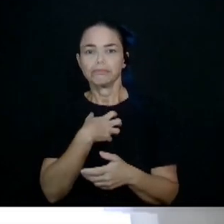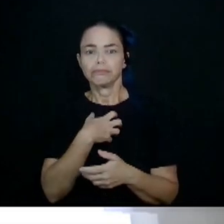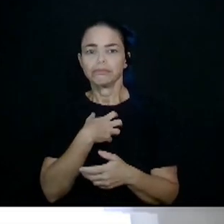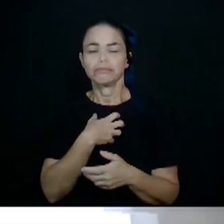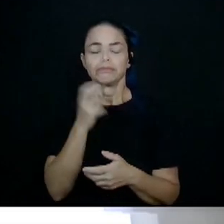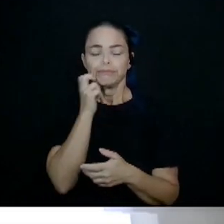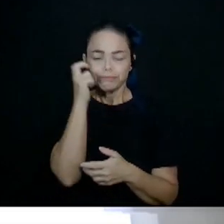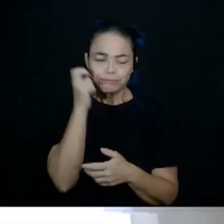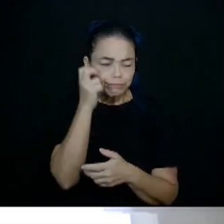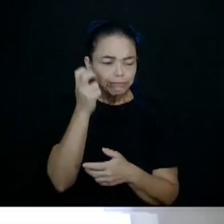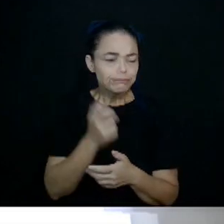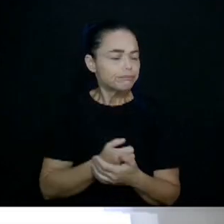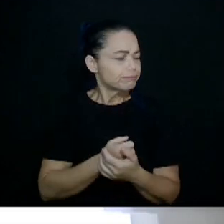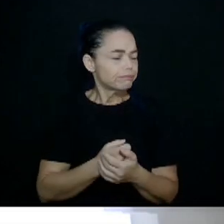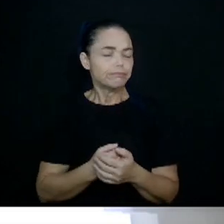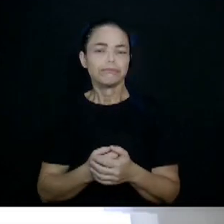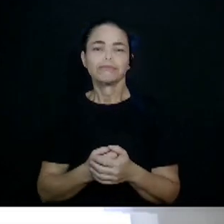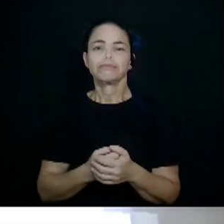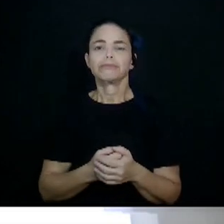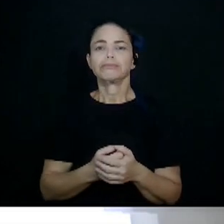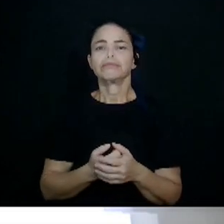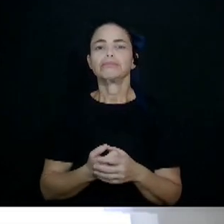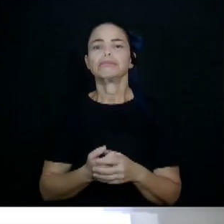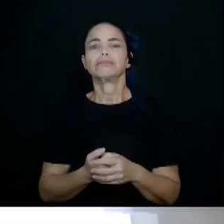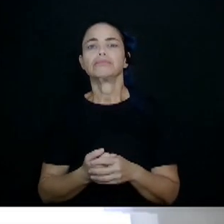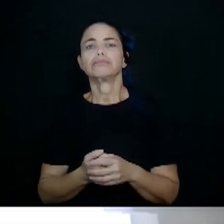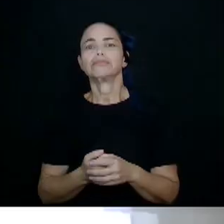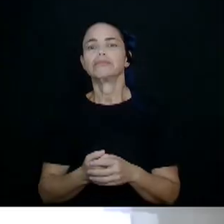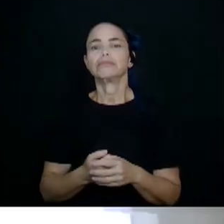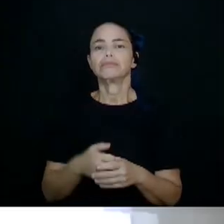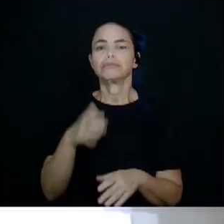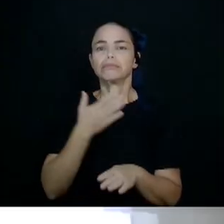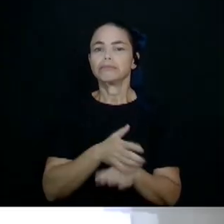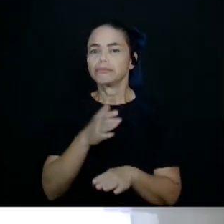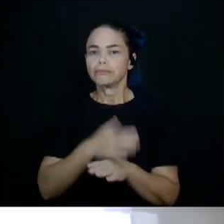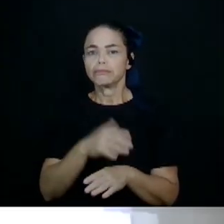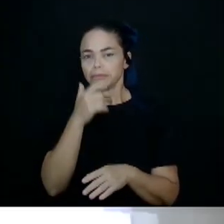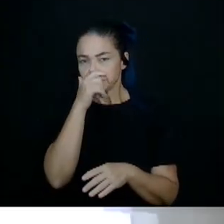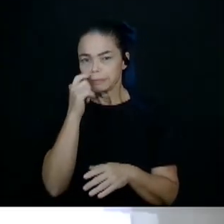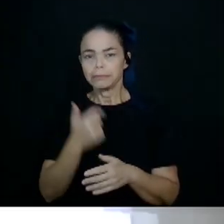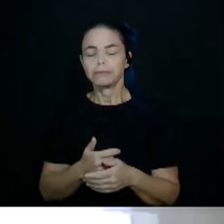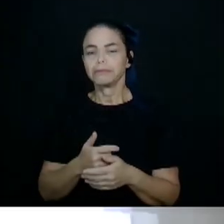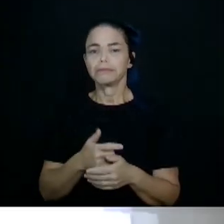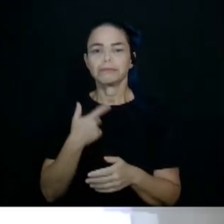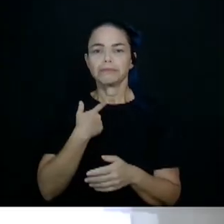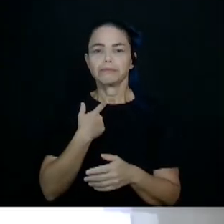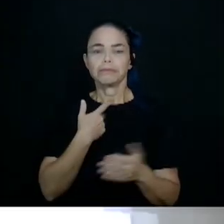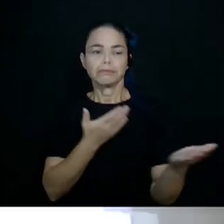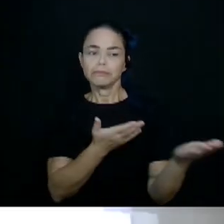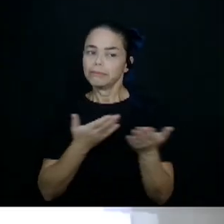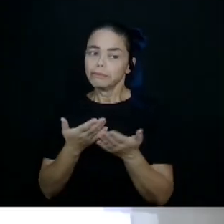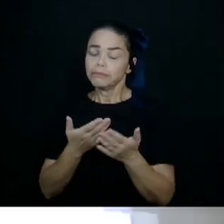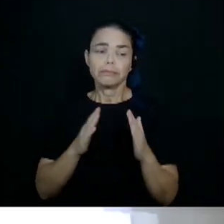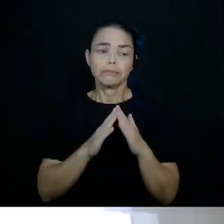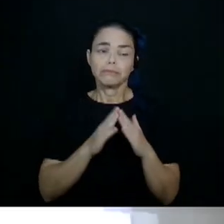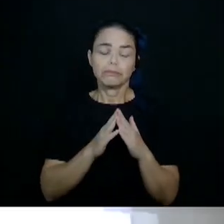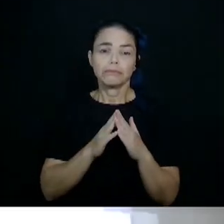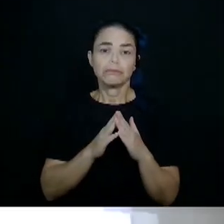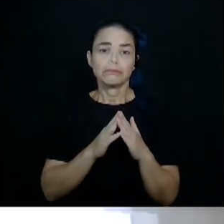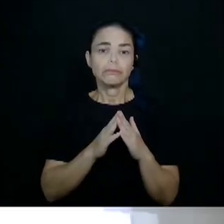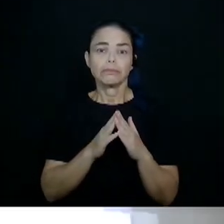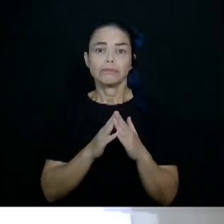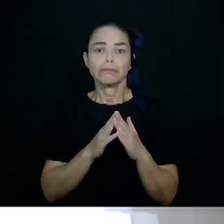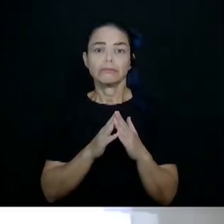né? Eu vivencio isso na minha prática clínica. As pessoas não recebem outras pessoas em casa porque o racional delas